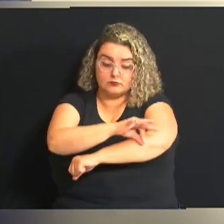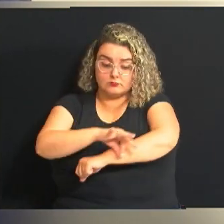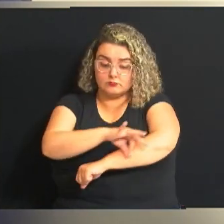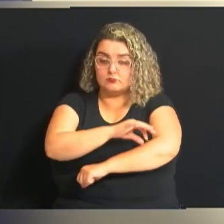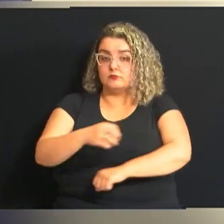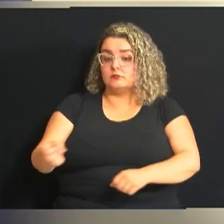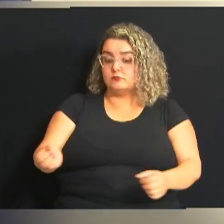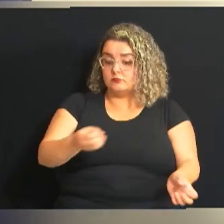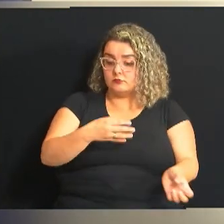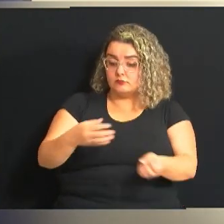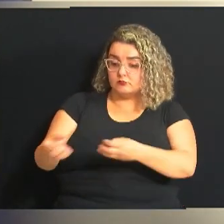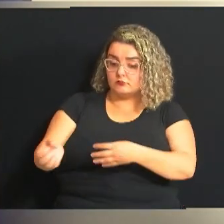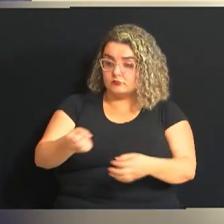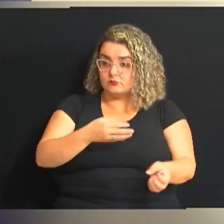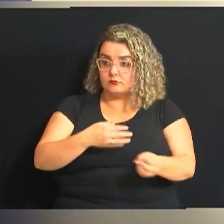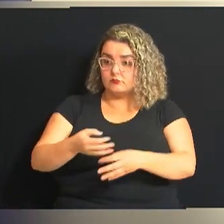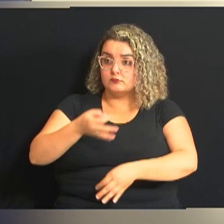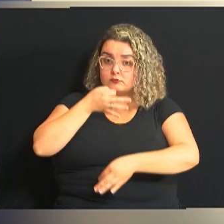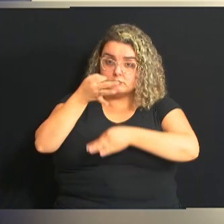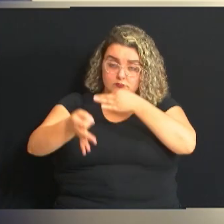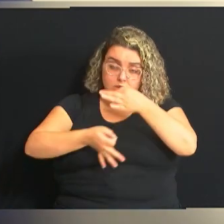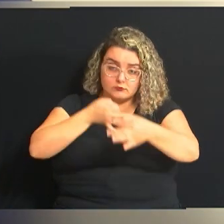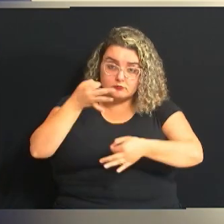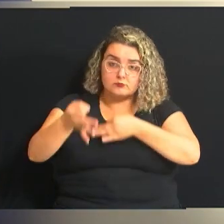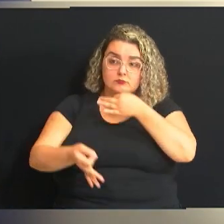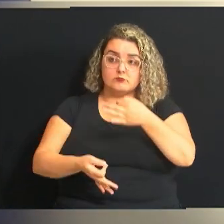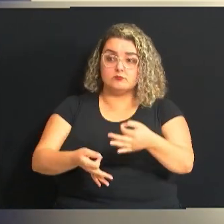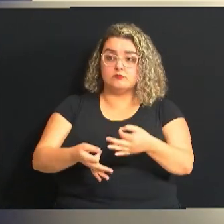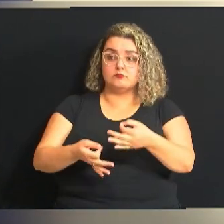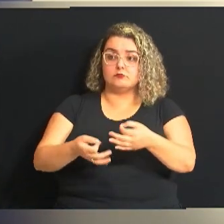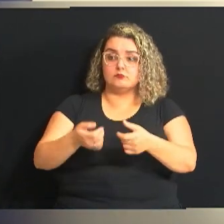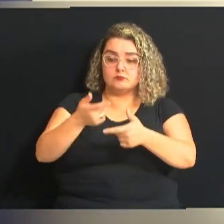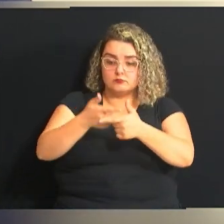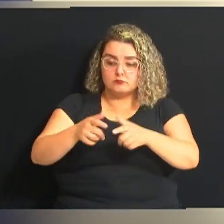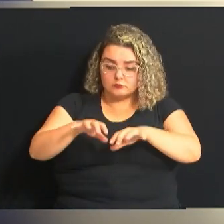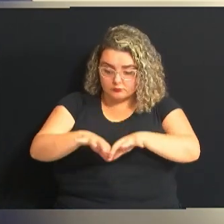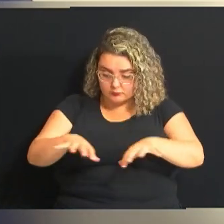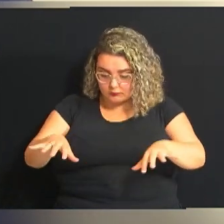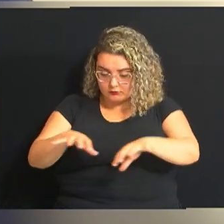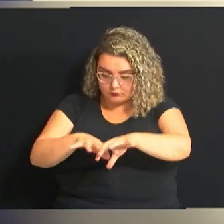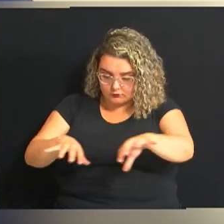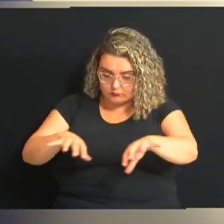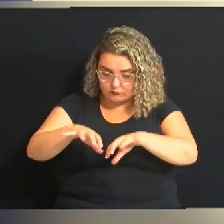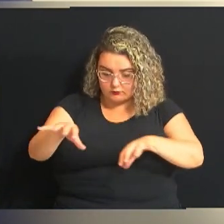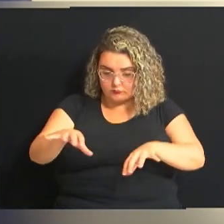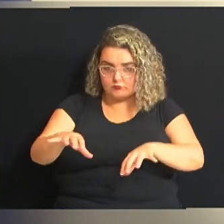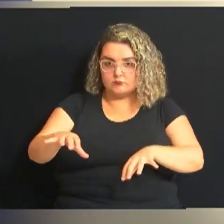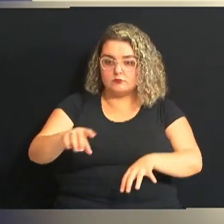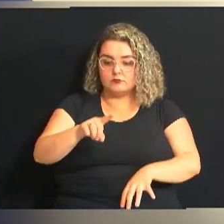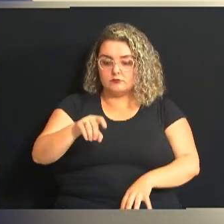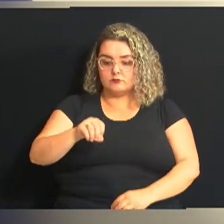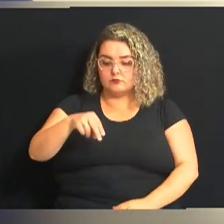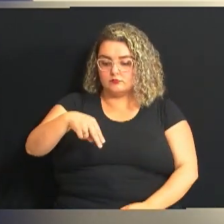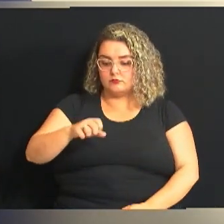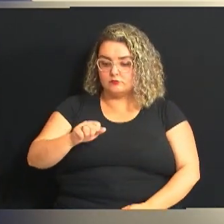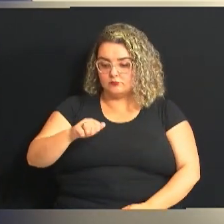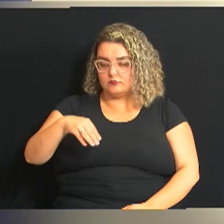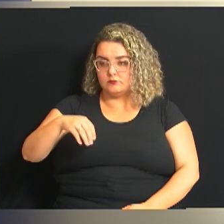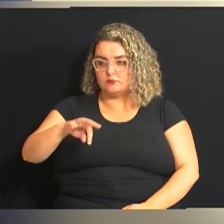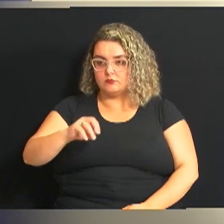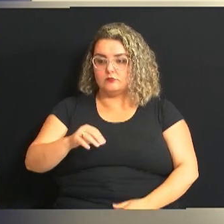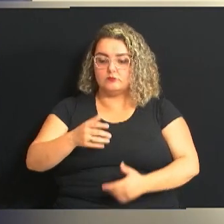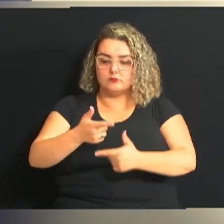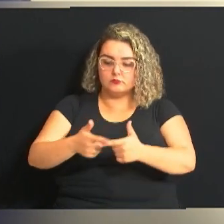que criticar com essa subdivisão das cidades, sobre esse zoneamento que vai dividindo a